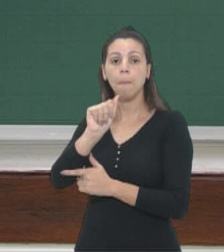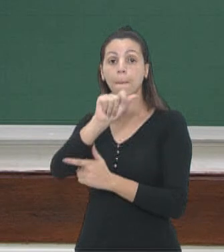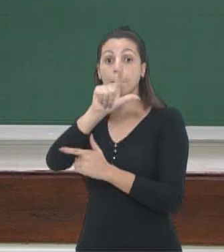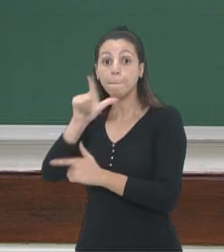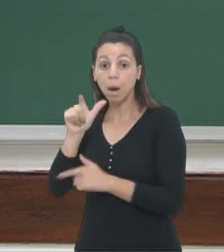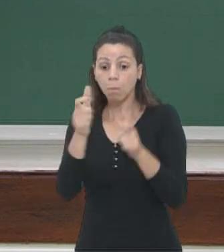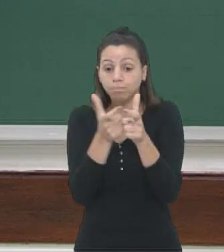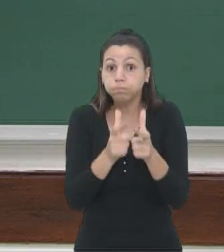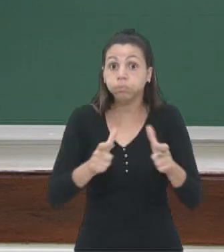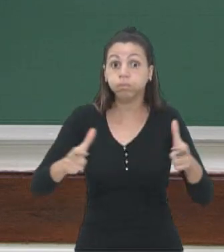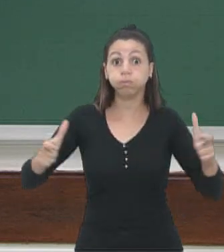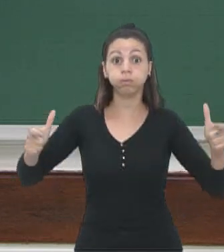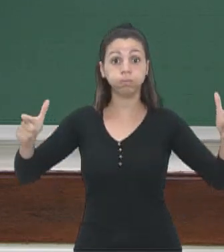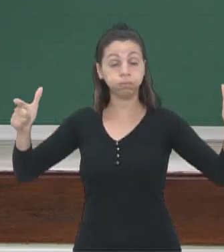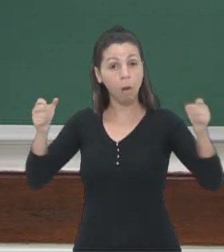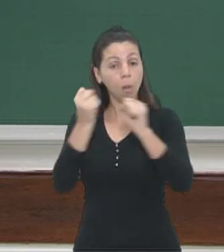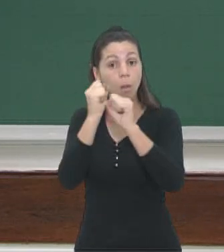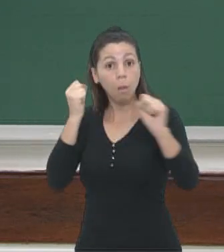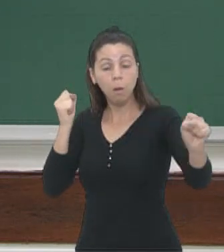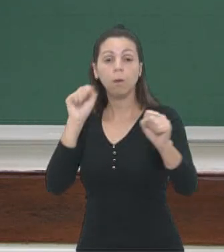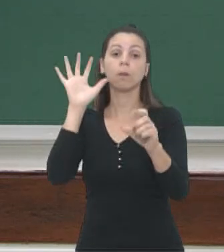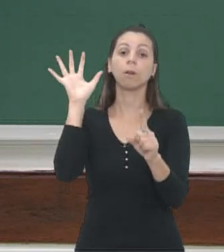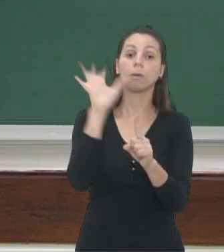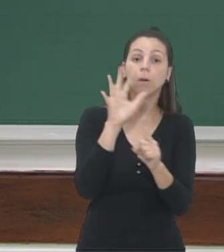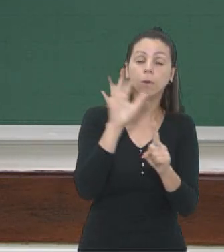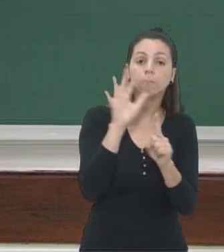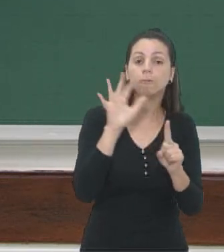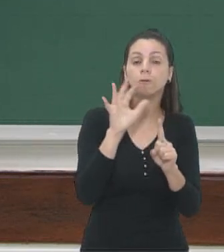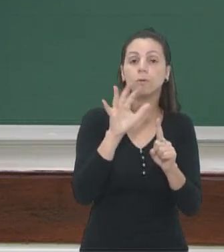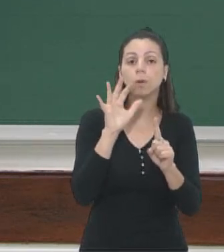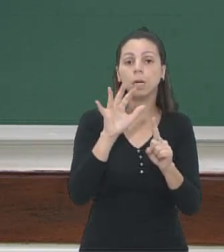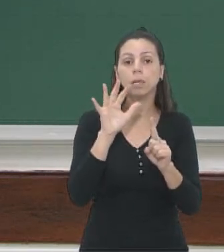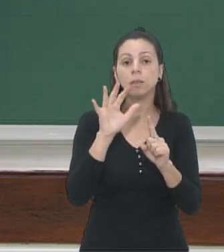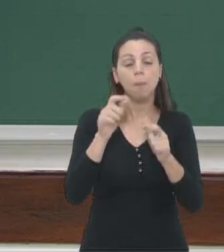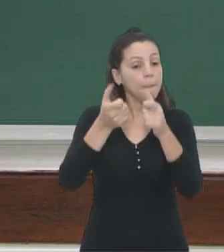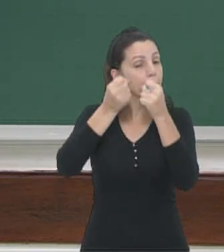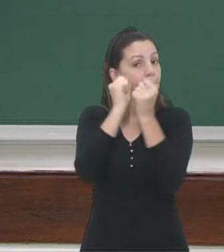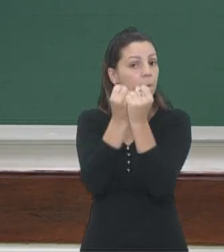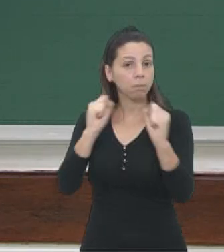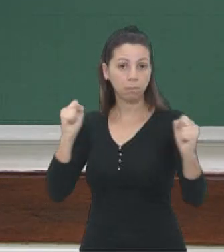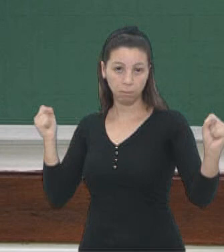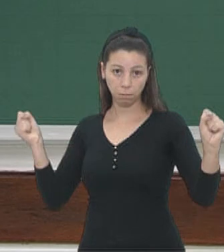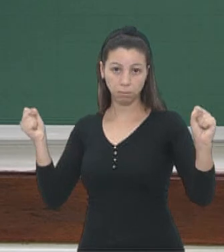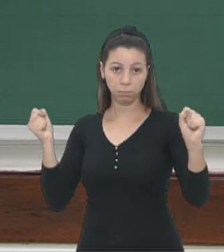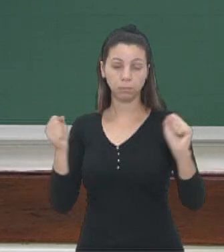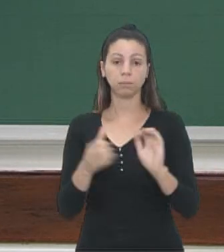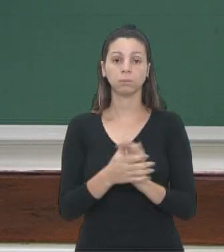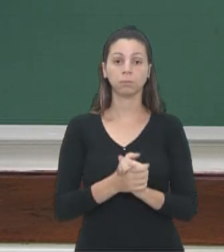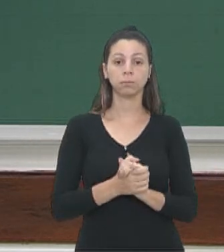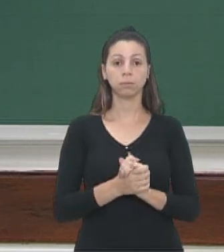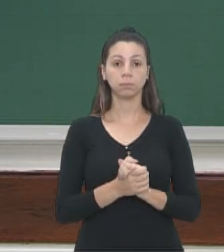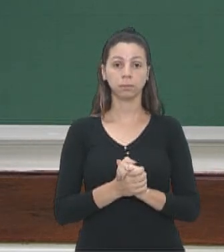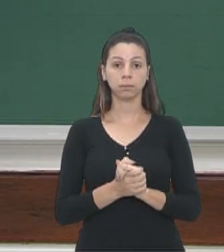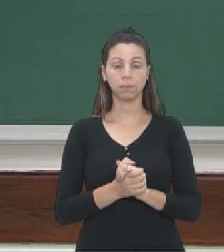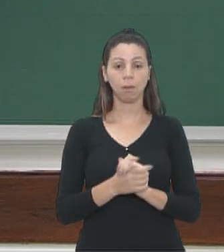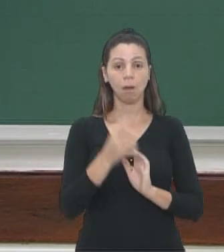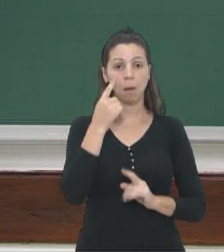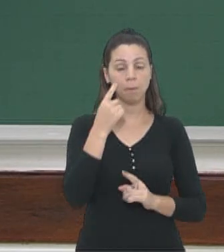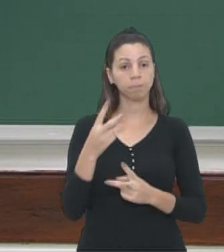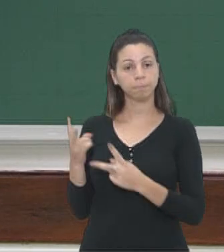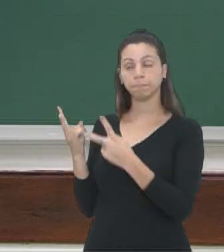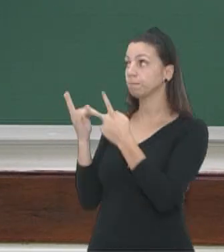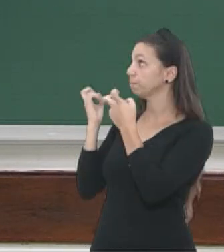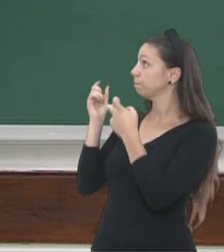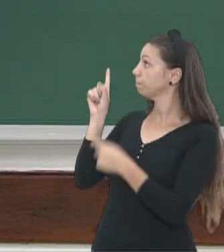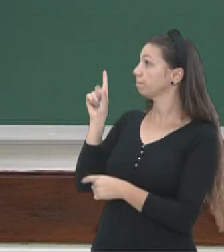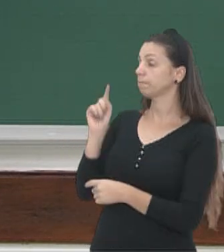de abrangência, de influência de determinado fenômeno, maior será a sua escala. E é isso que você pode ver aqui, de novo